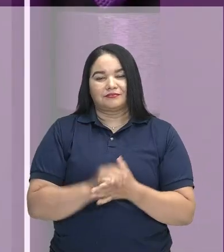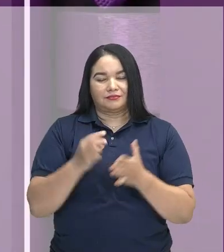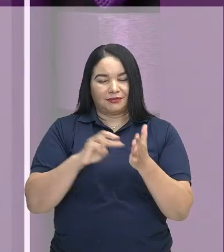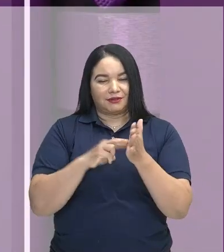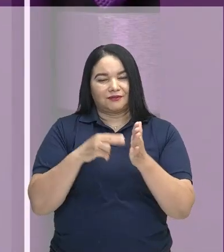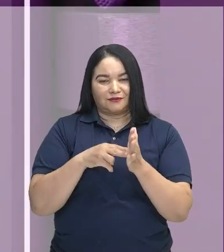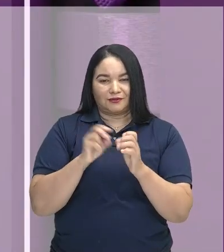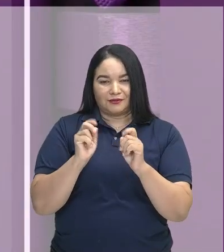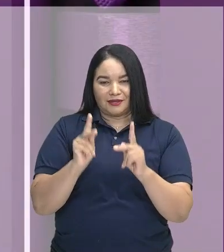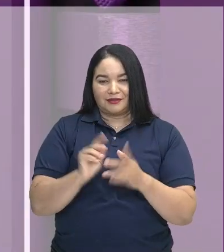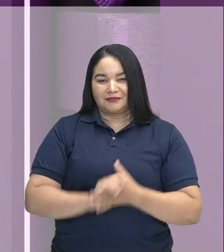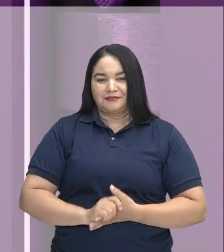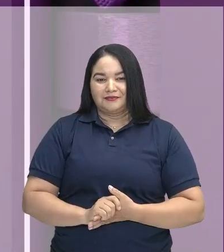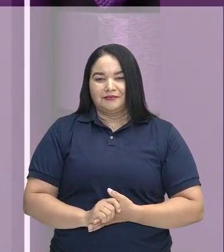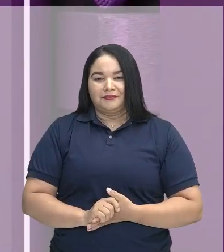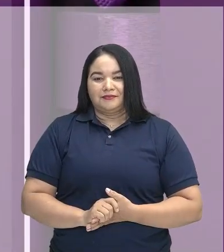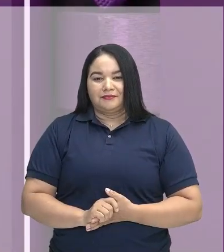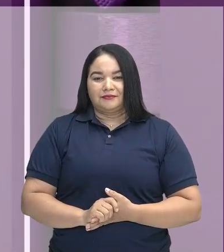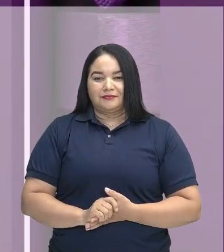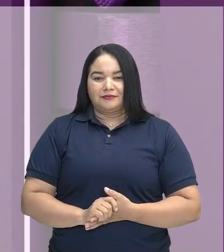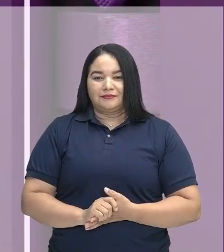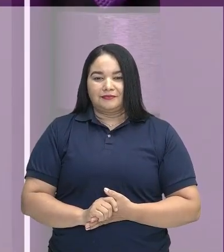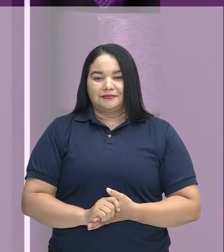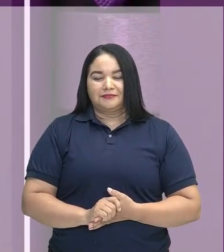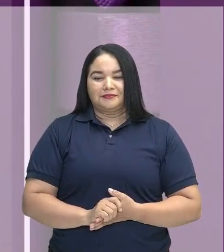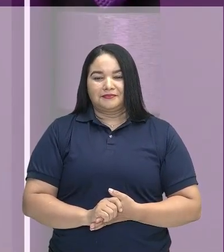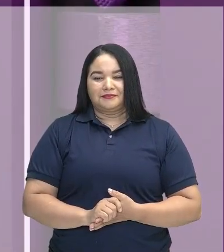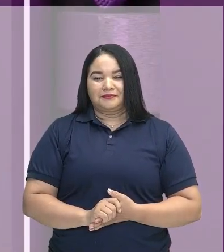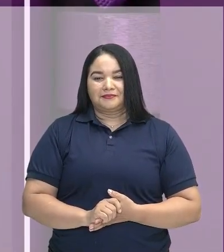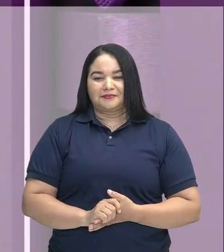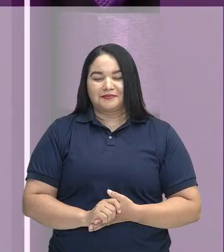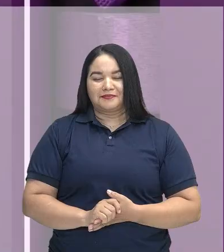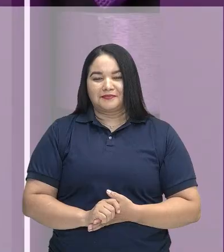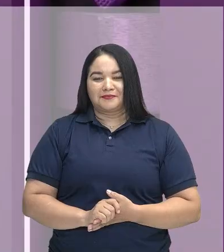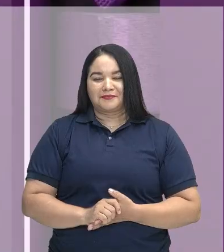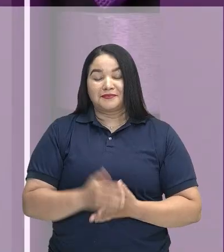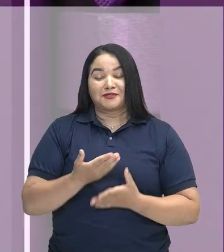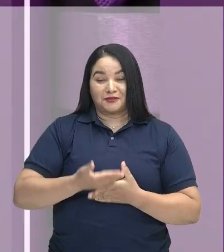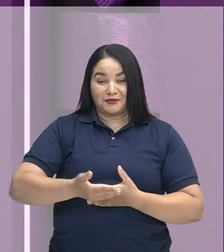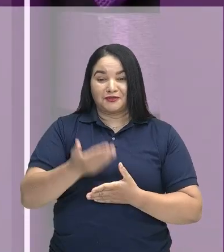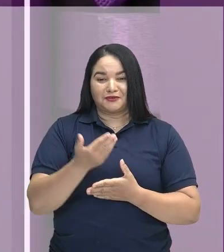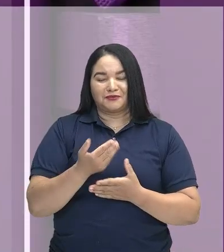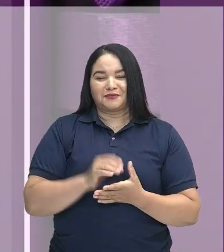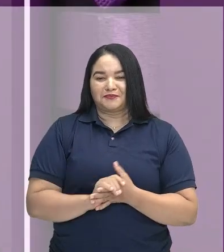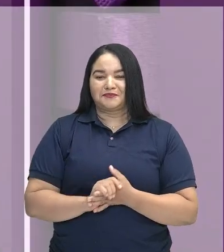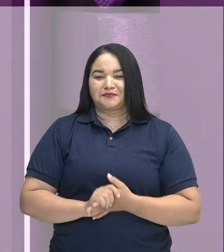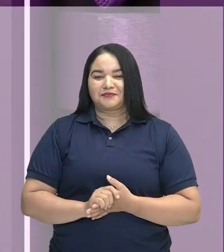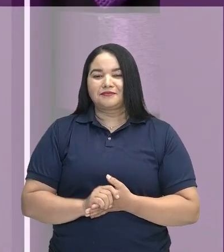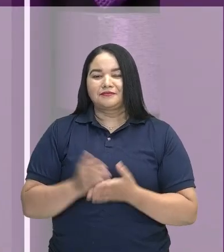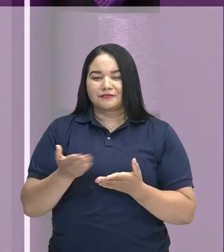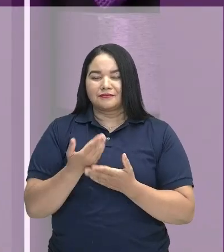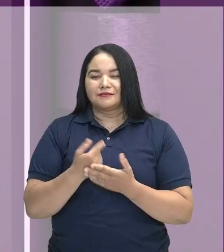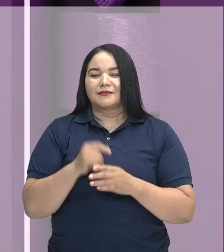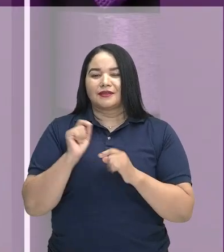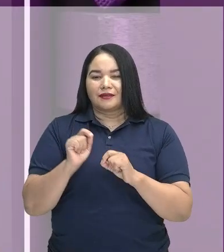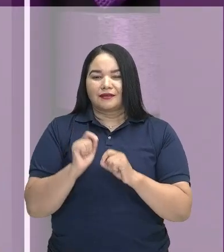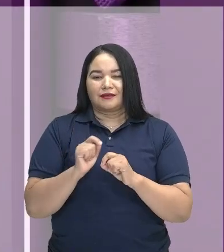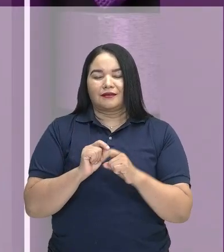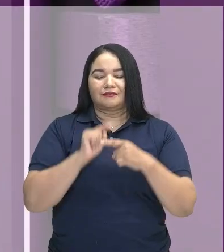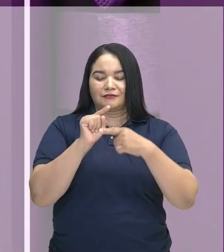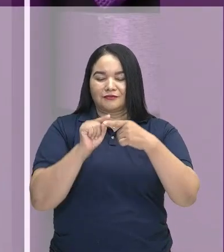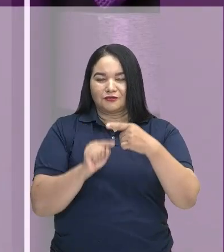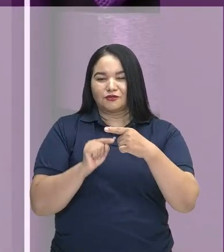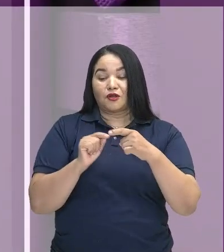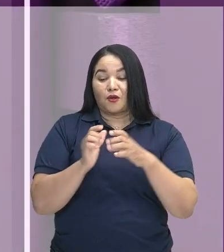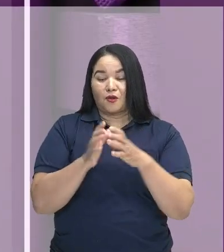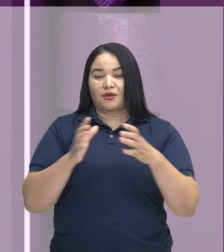dizer. Bom, continuando, pessoal, porque tem mais um exemplo ainda que vai envolver aqui o conceito de razão entre duas grandezas.